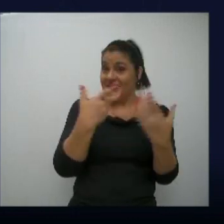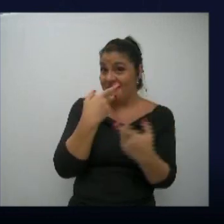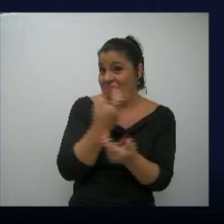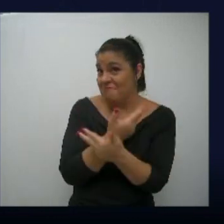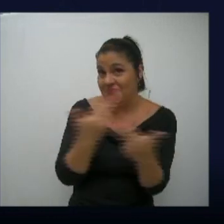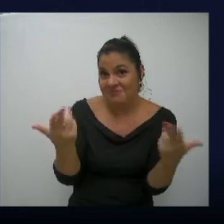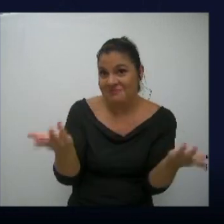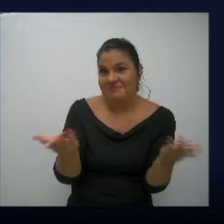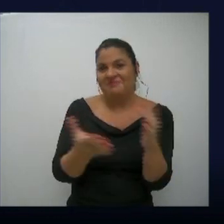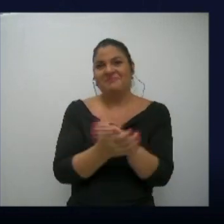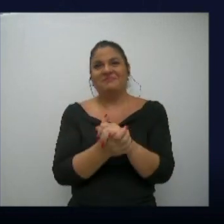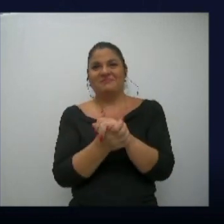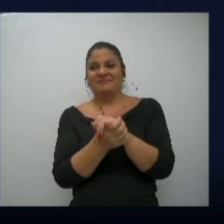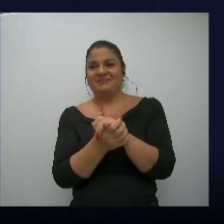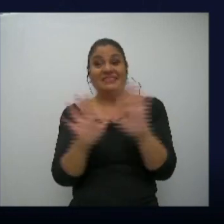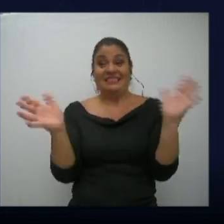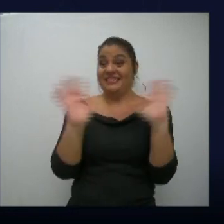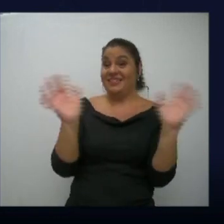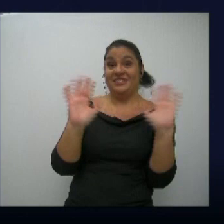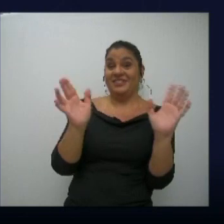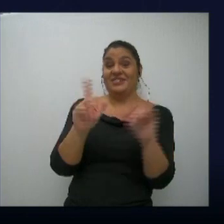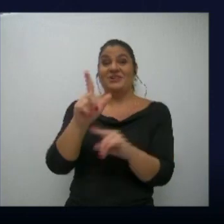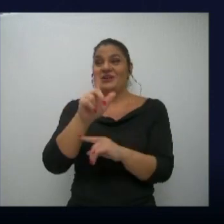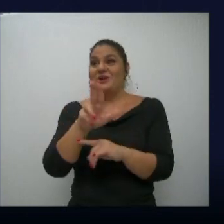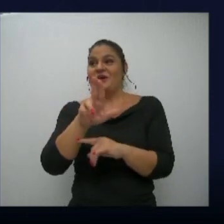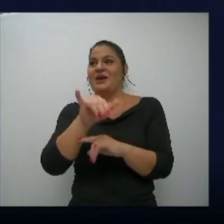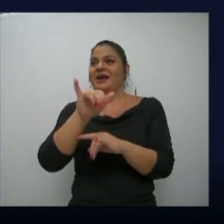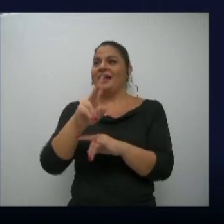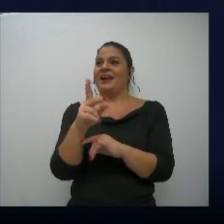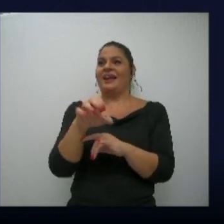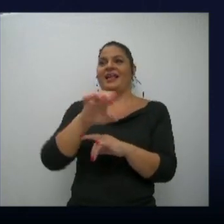comentário aí lá e eu não Guilherme